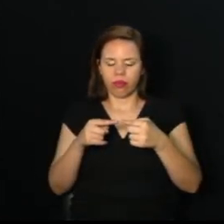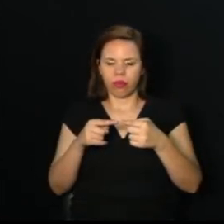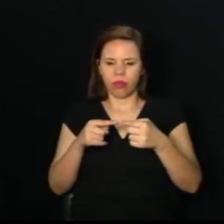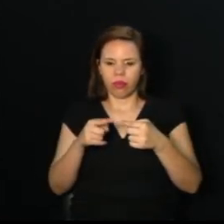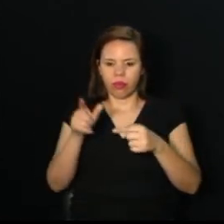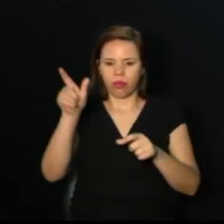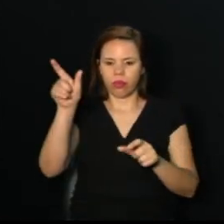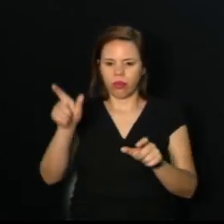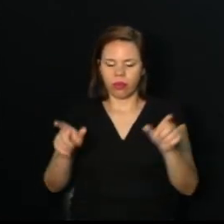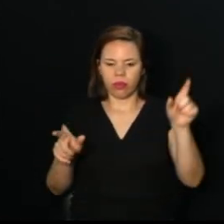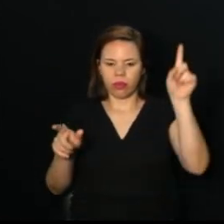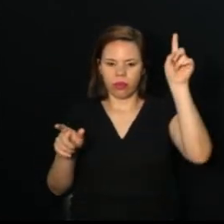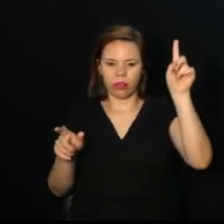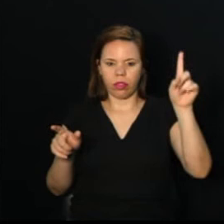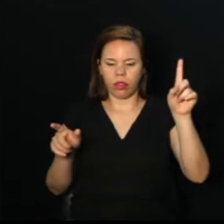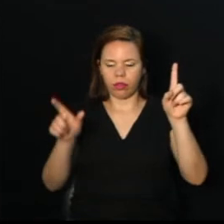homem.